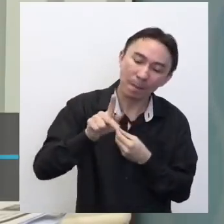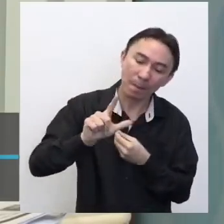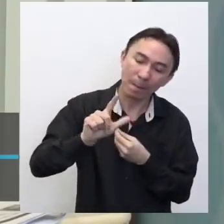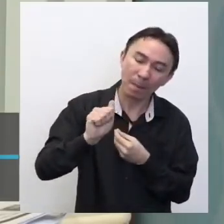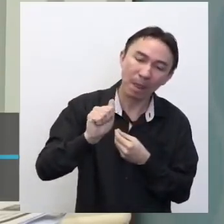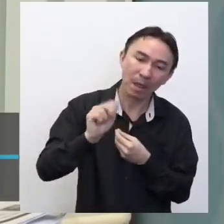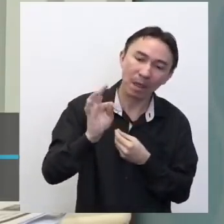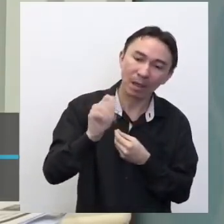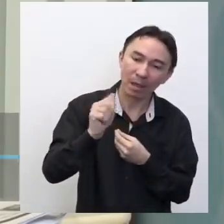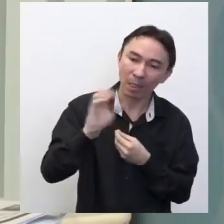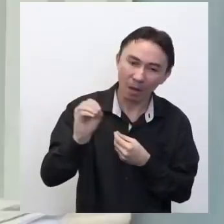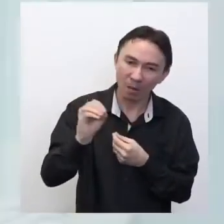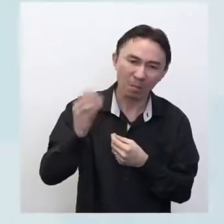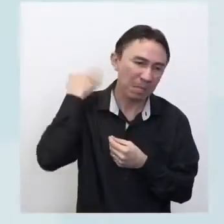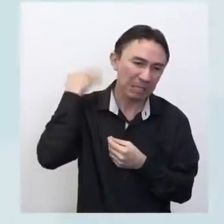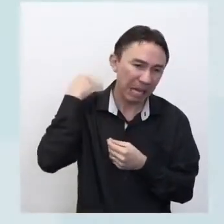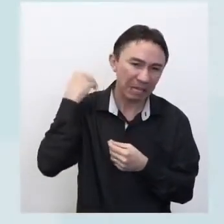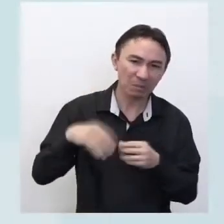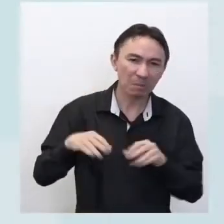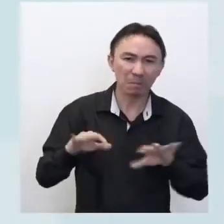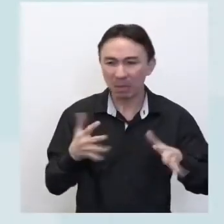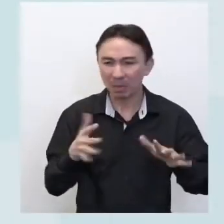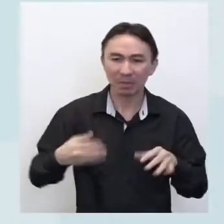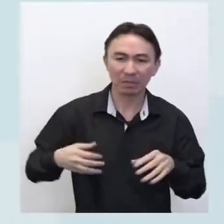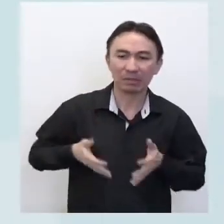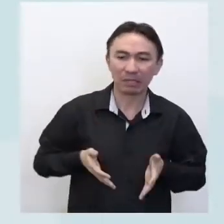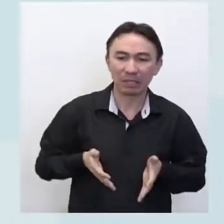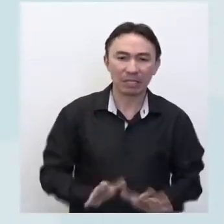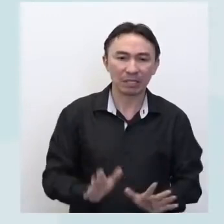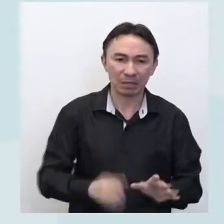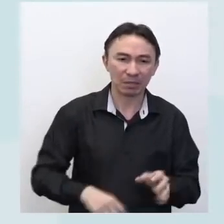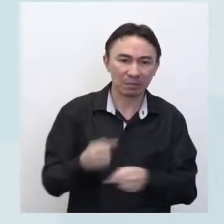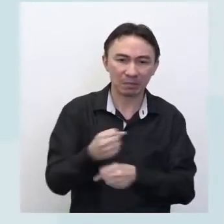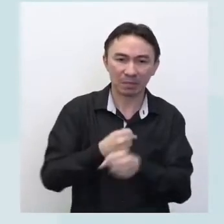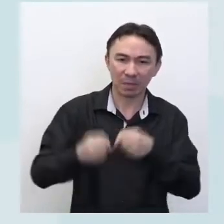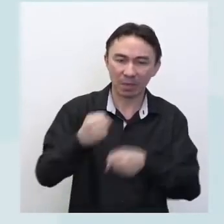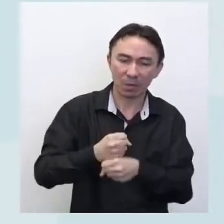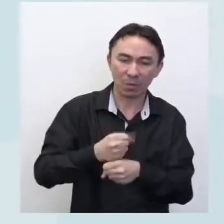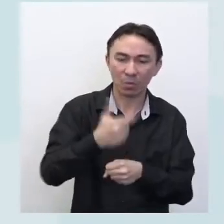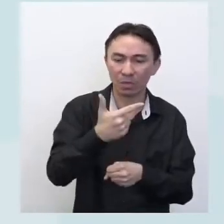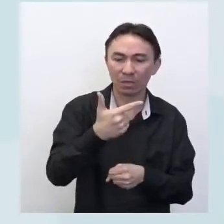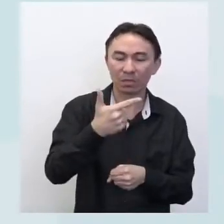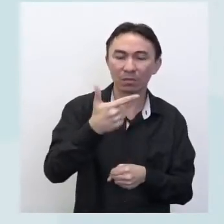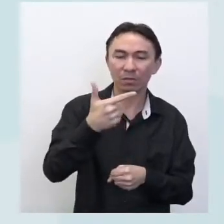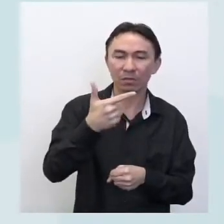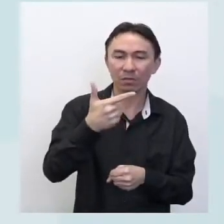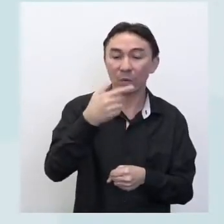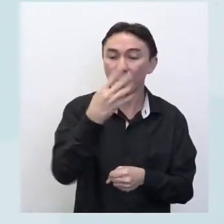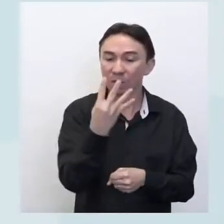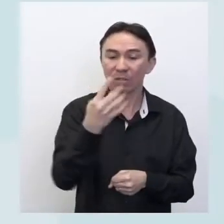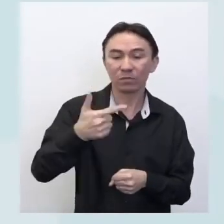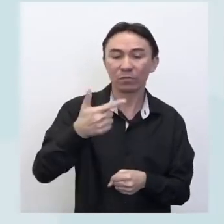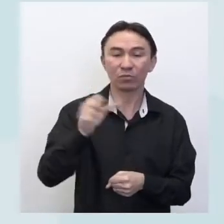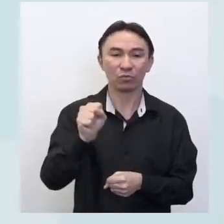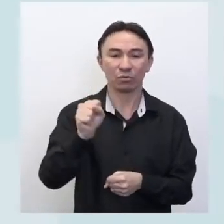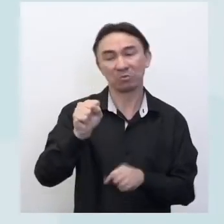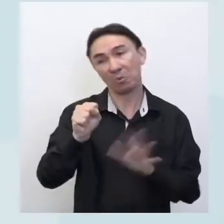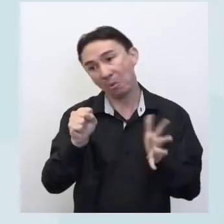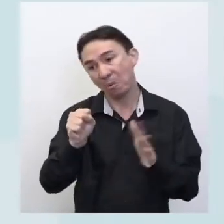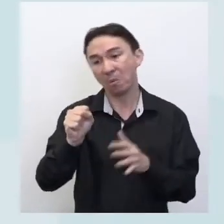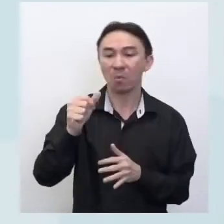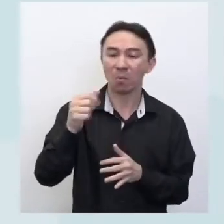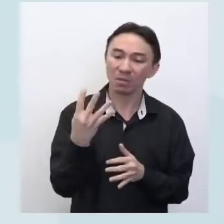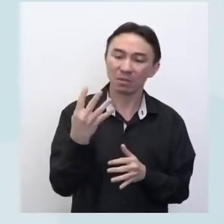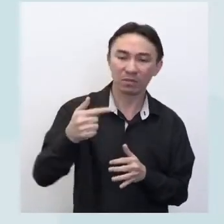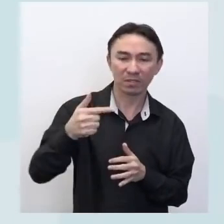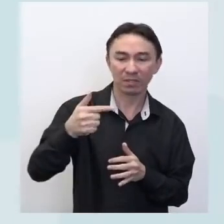em 428 ou 427 a.C., por que a gente coloca essas duas datas? Porque, olha só, a